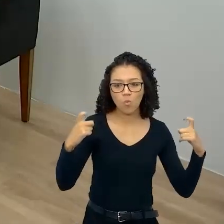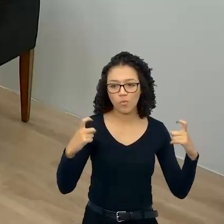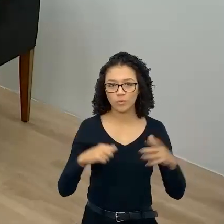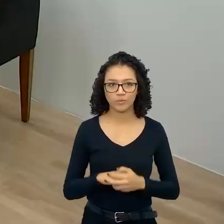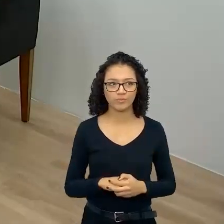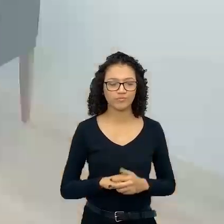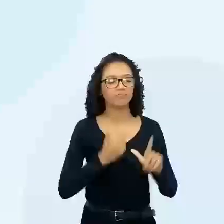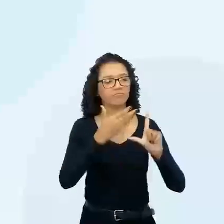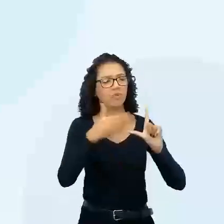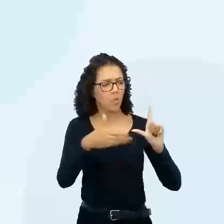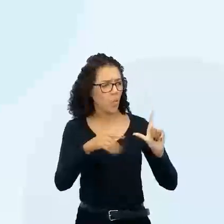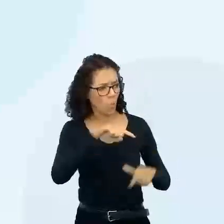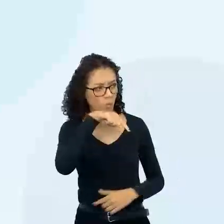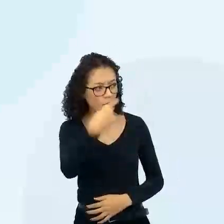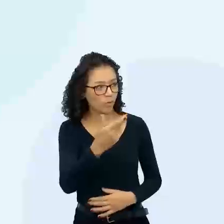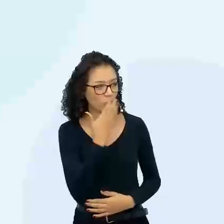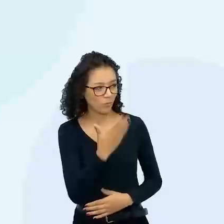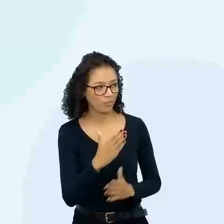por favor.